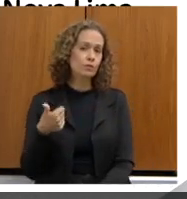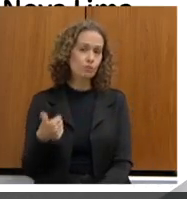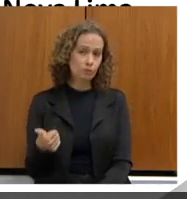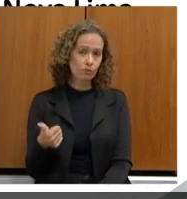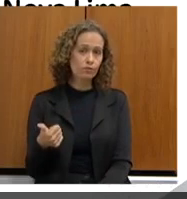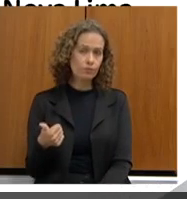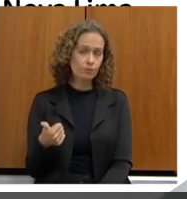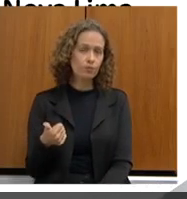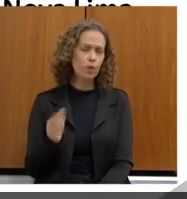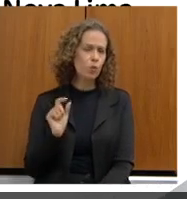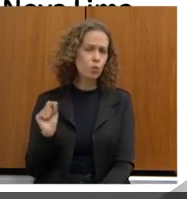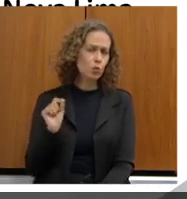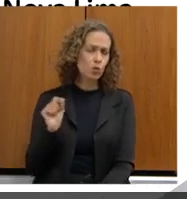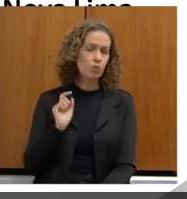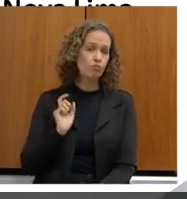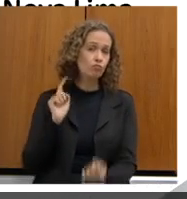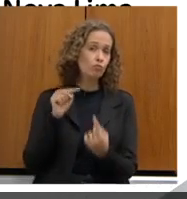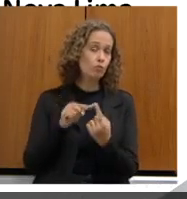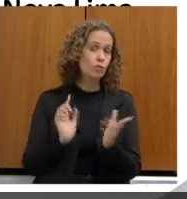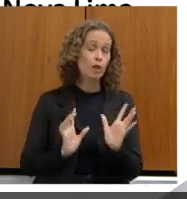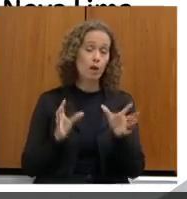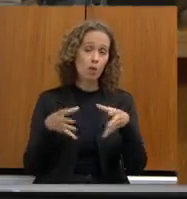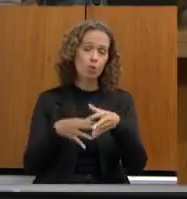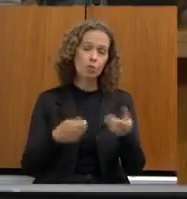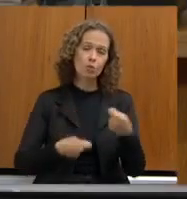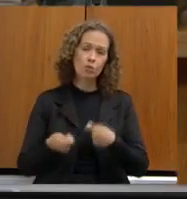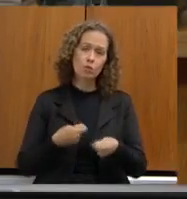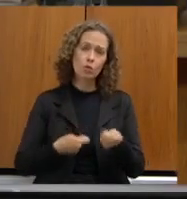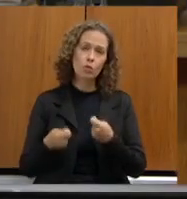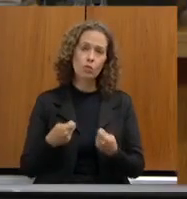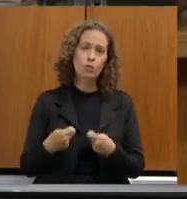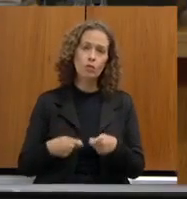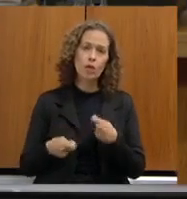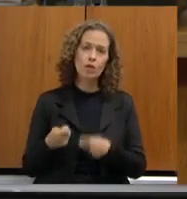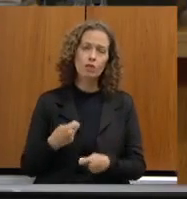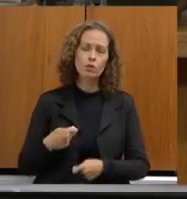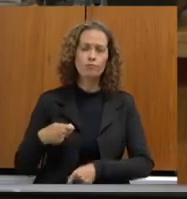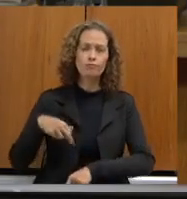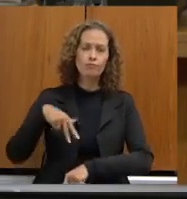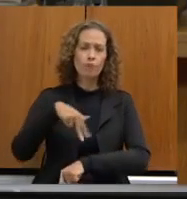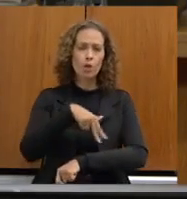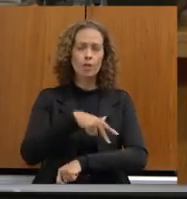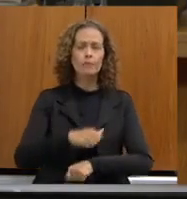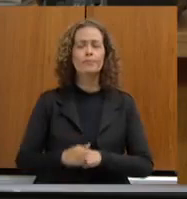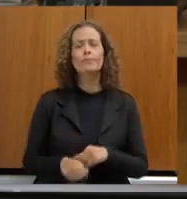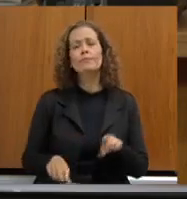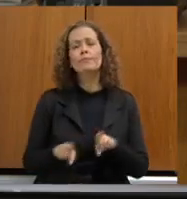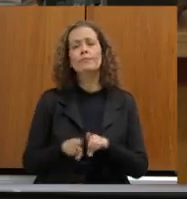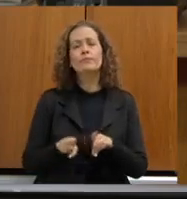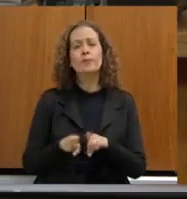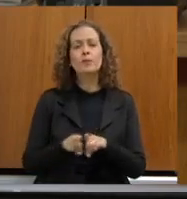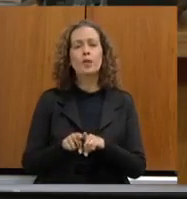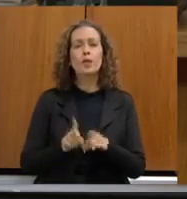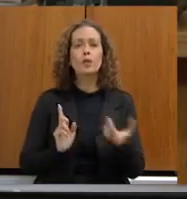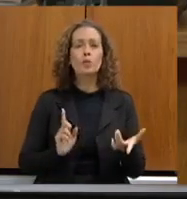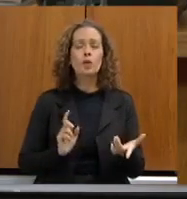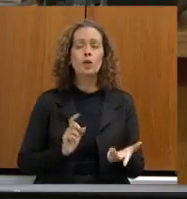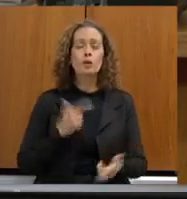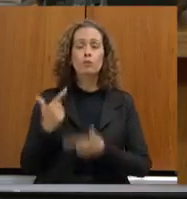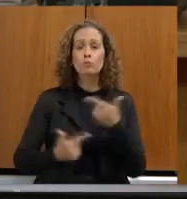um relacionada ao grupo econômico no setor de moda também uma operação integrada